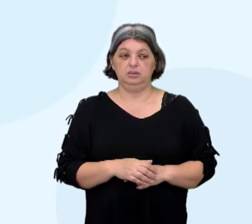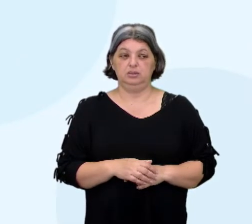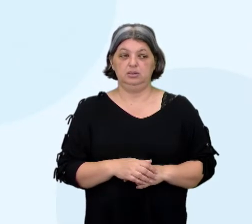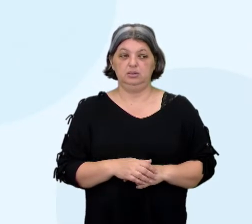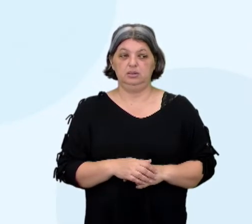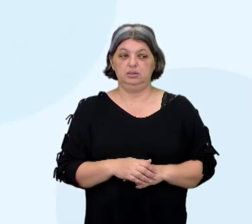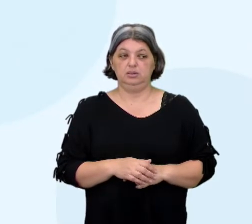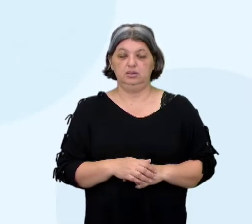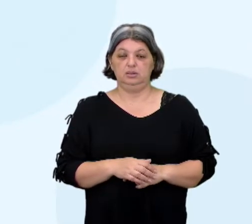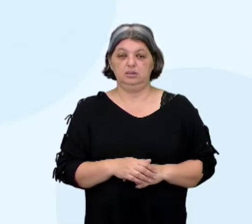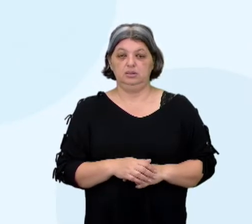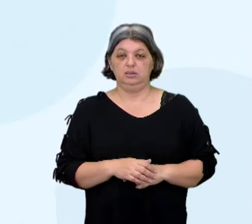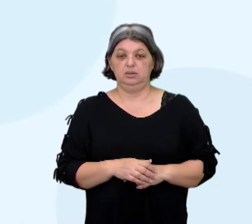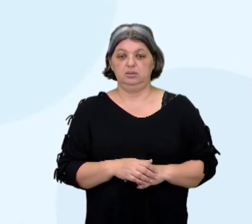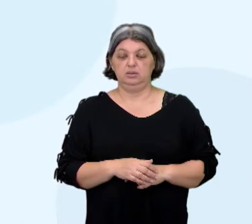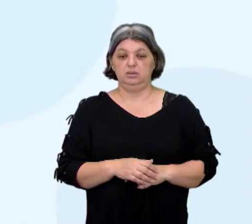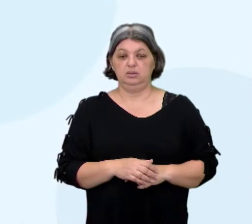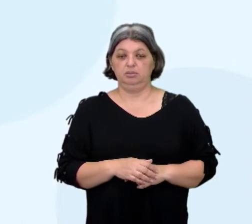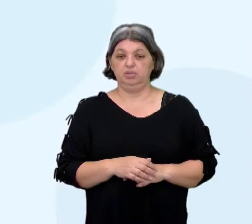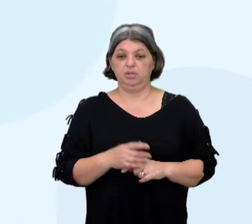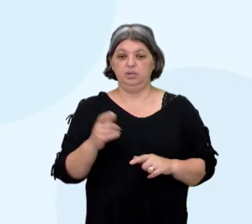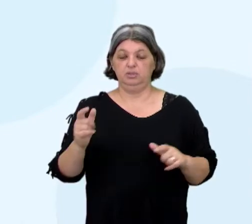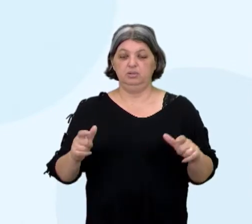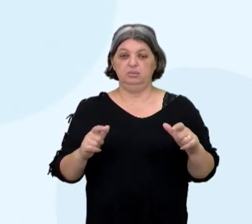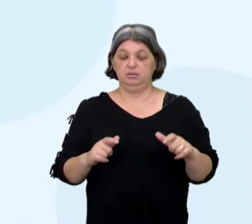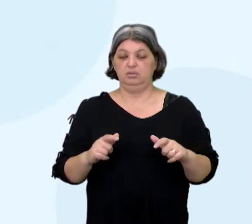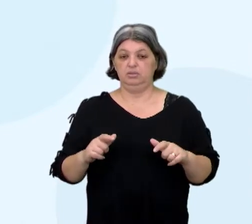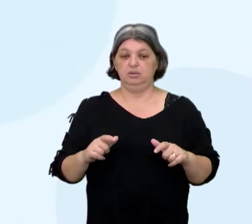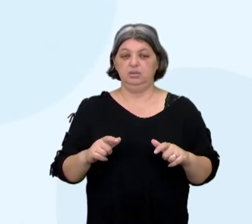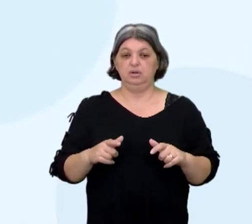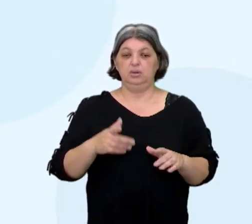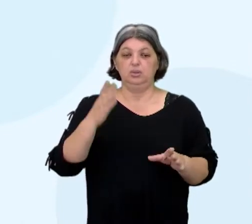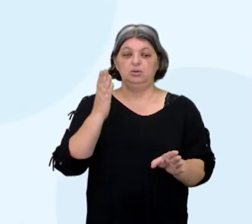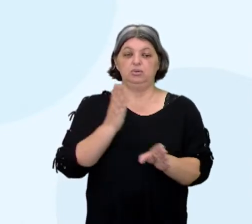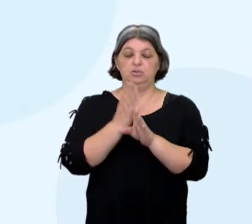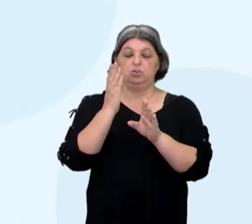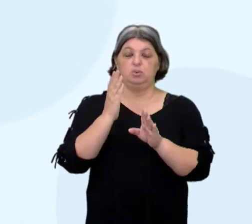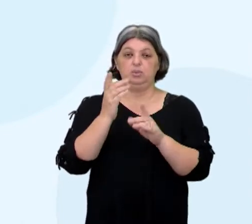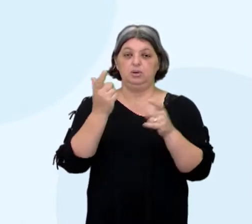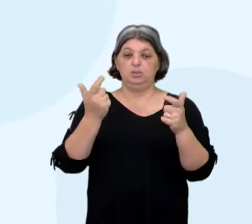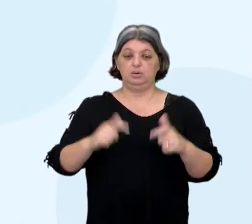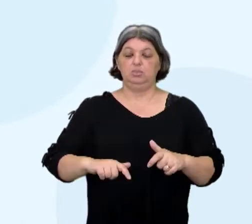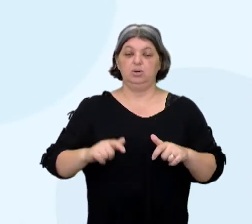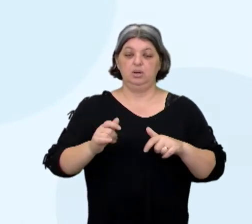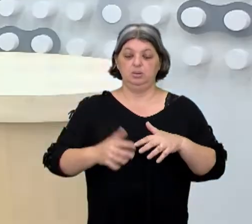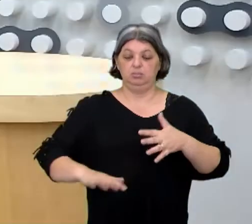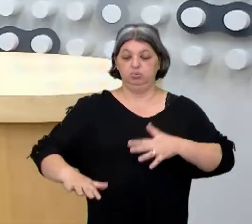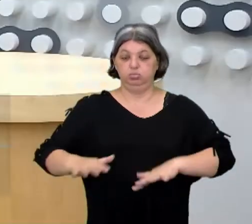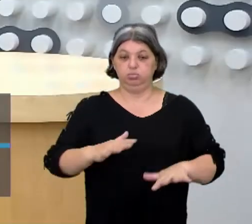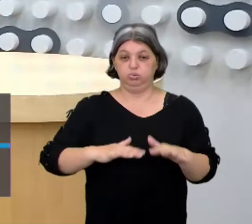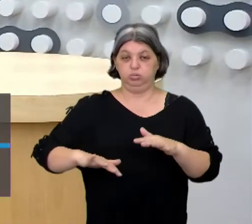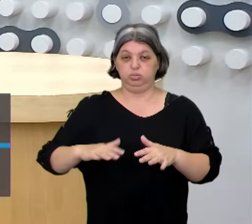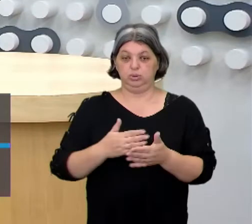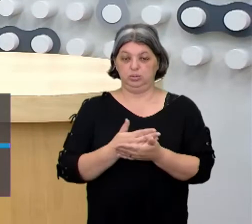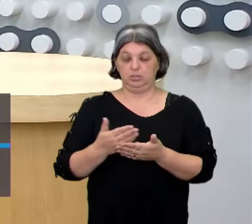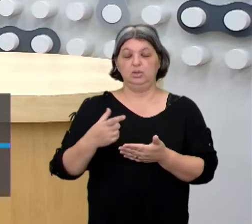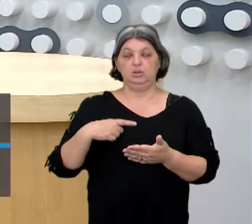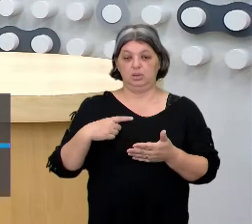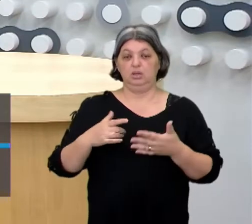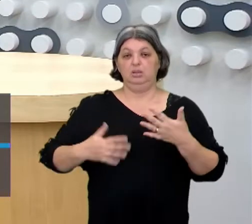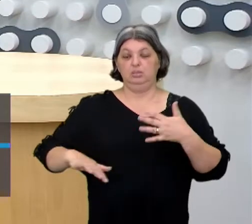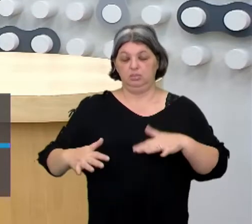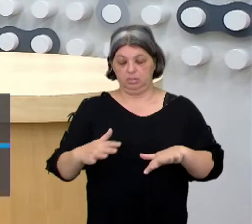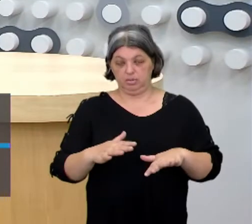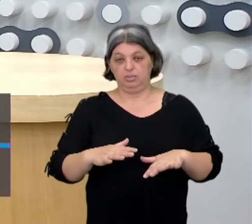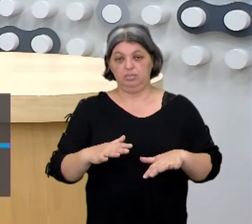a indicação da localização do tremor de terra. A gente tem que entender que a gente tem o tremor de